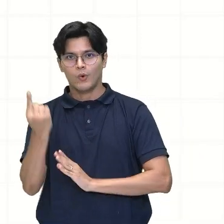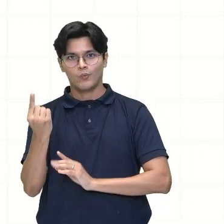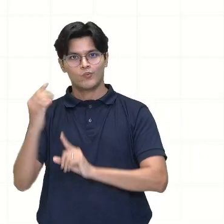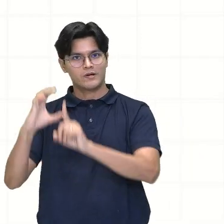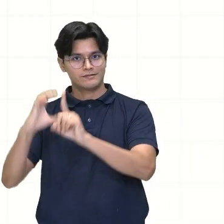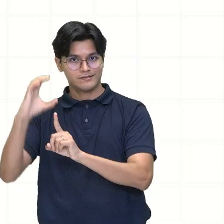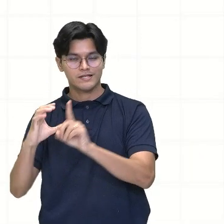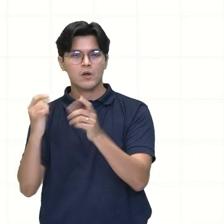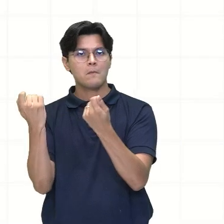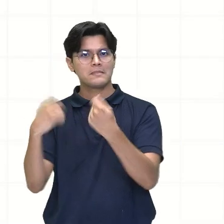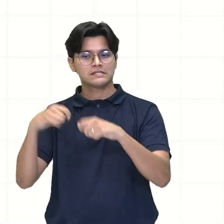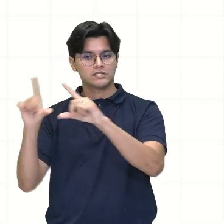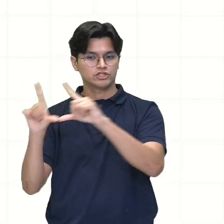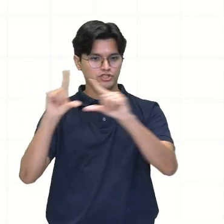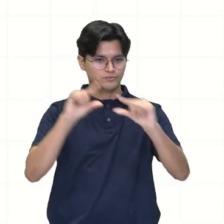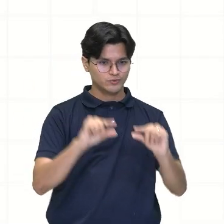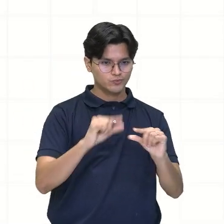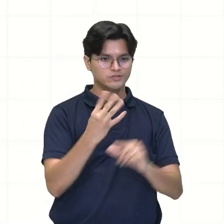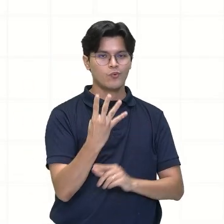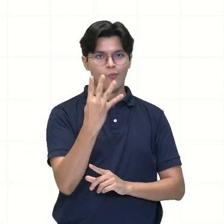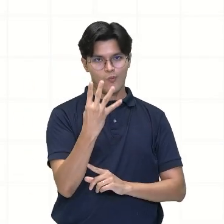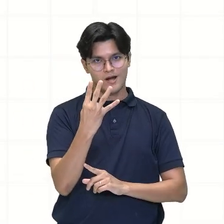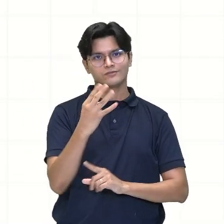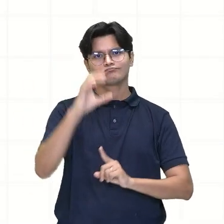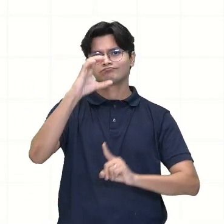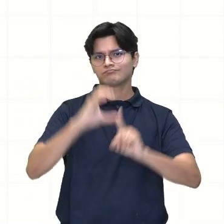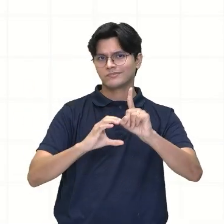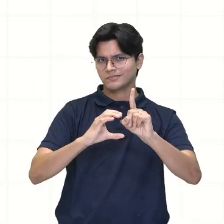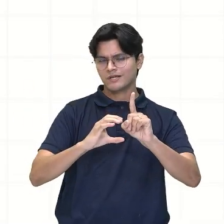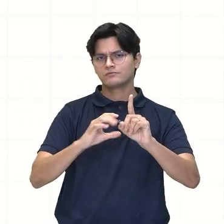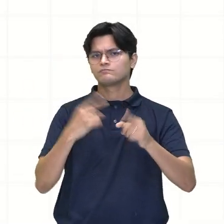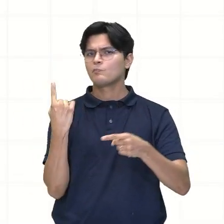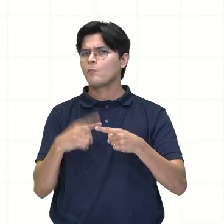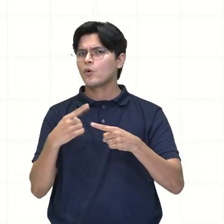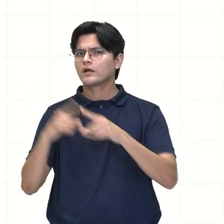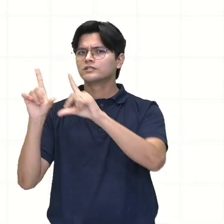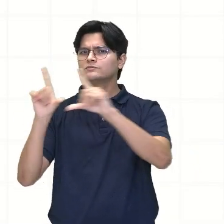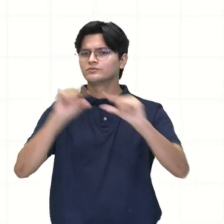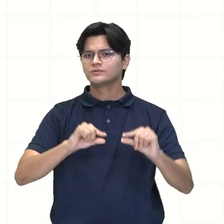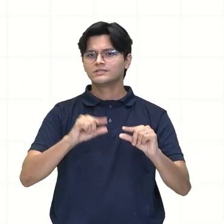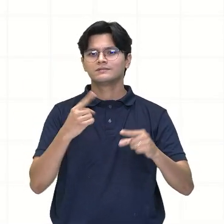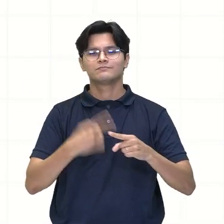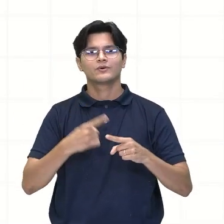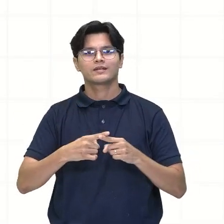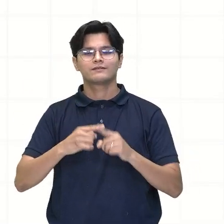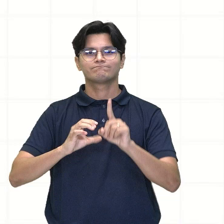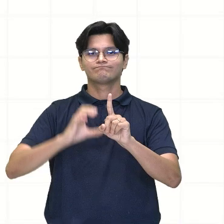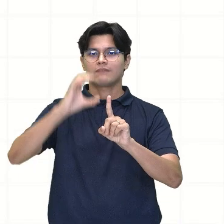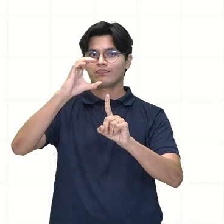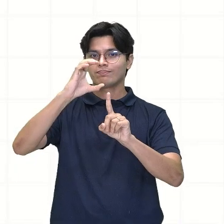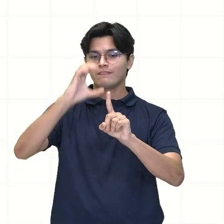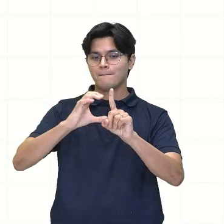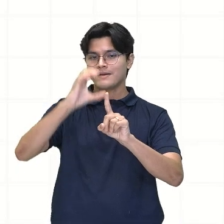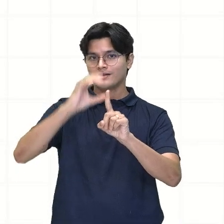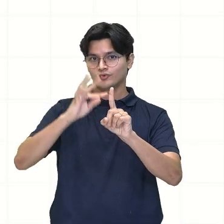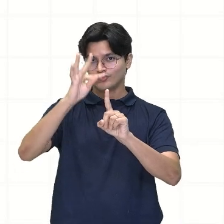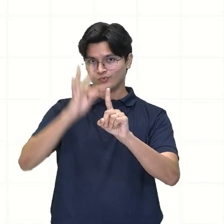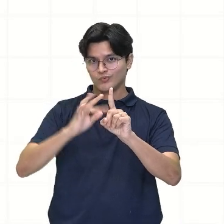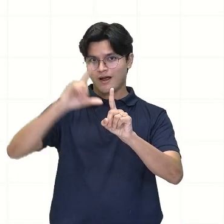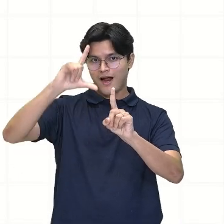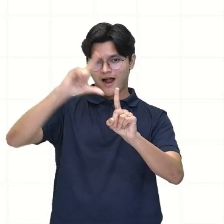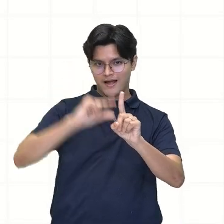diminuir 4 graus Celsius. Por que diminuir? Porque a minha temperatura caiu. Se a